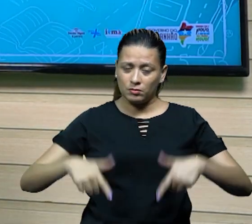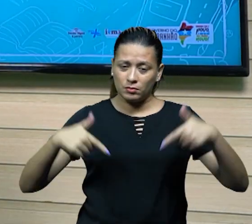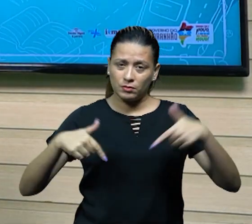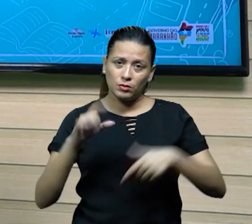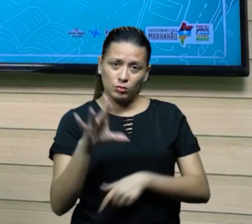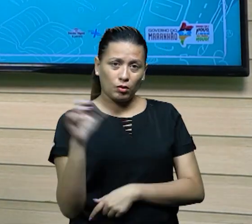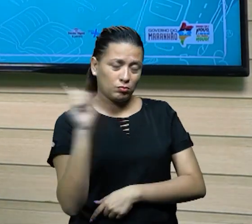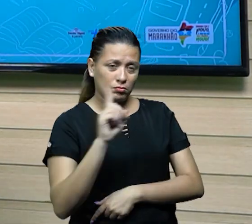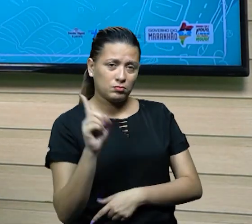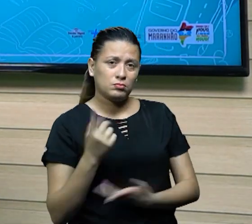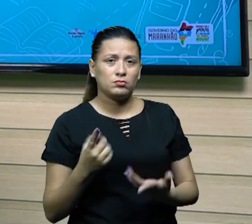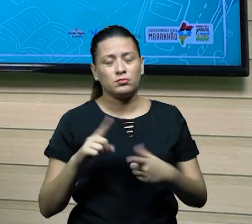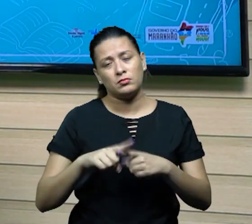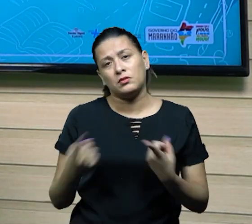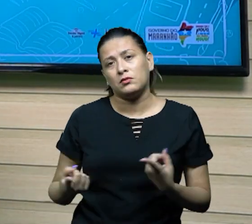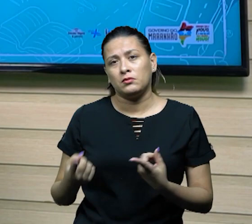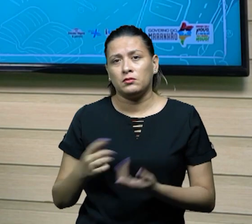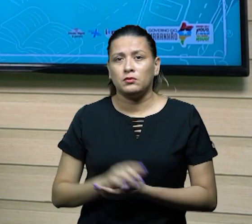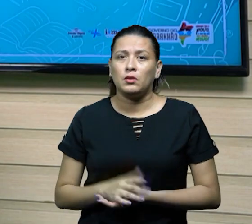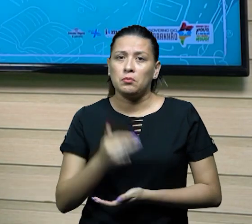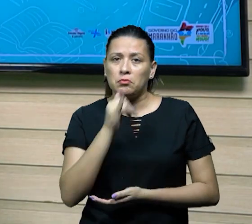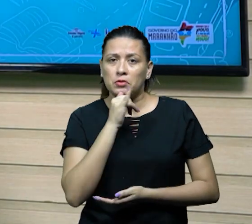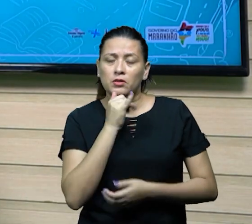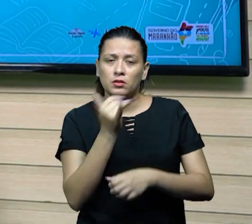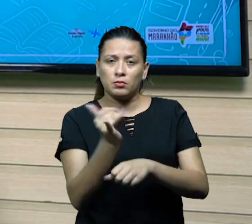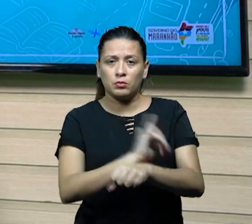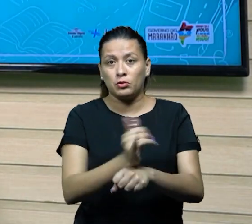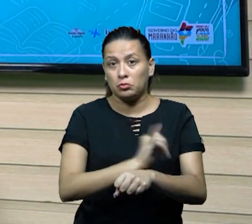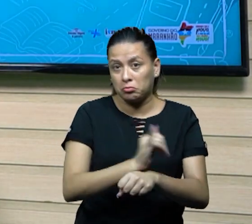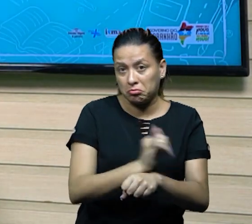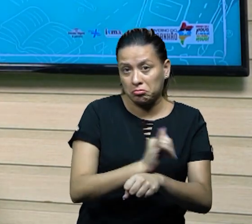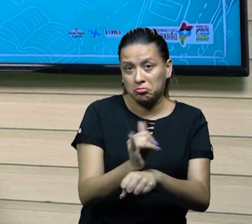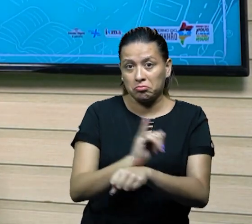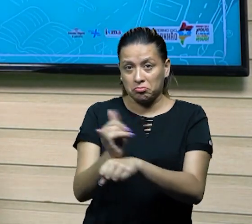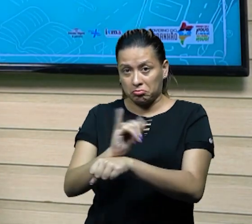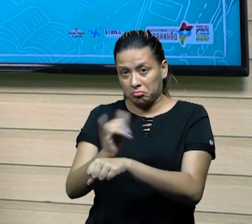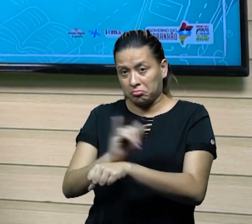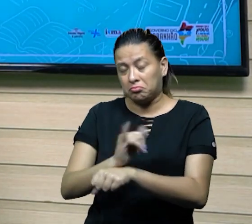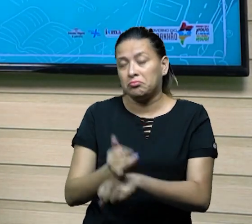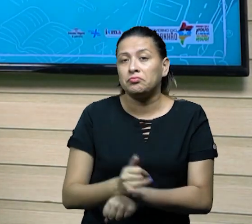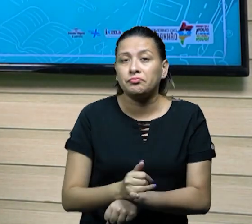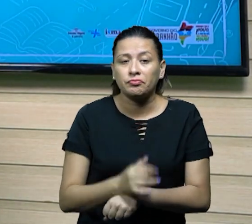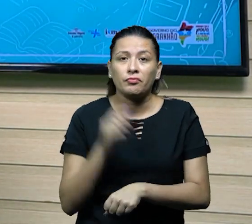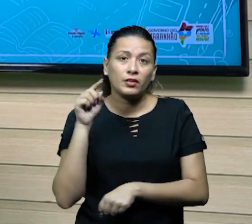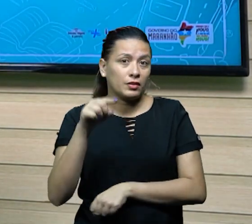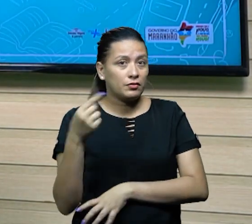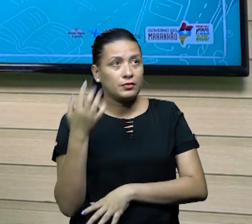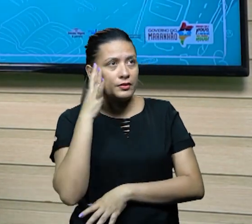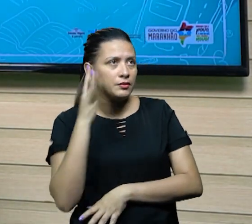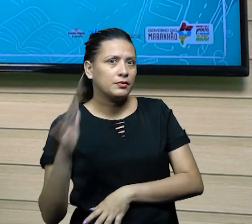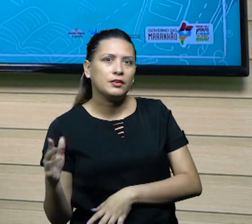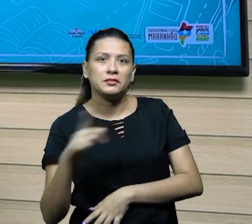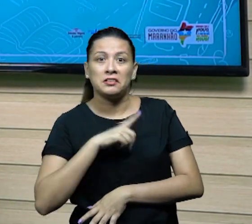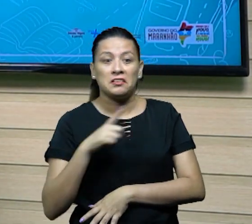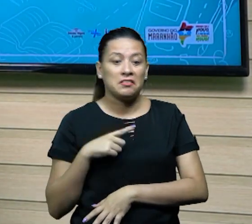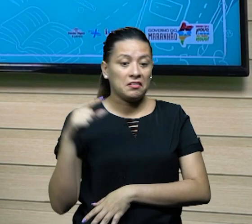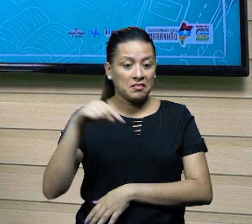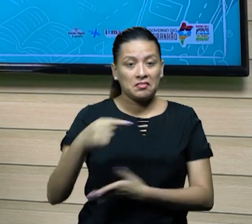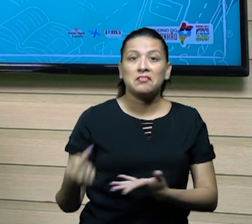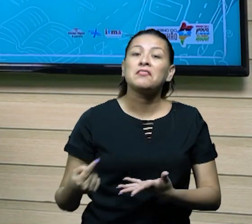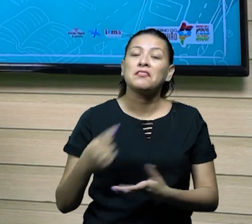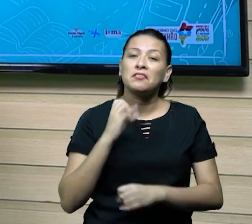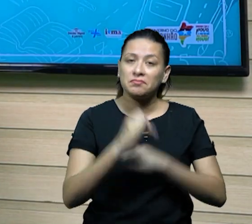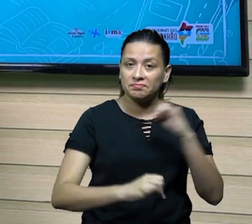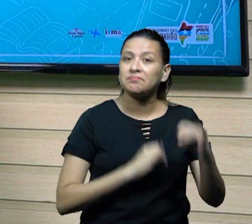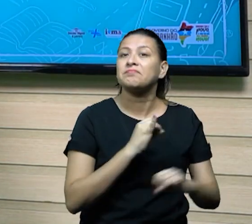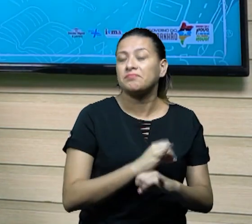ter um diploma, não é só tu ter um certificado. Existem outras ferramentas, vamos lá, o YouTube. Hoje o YouTube te ajuda muito. Hoje no